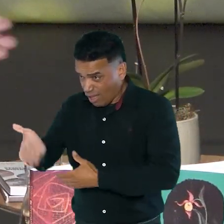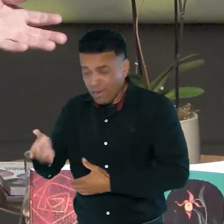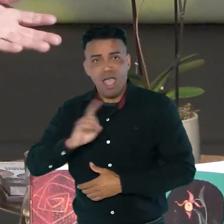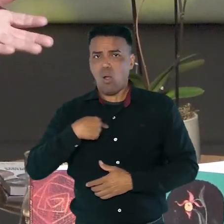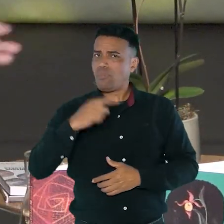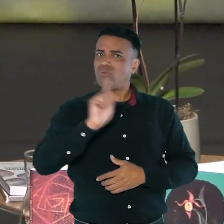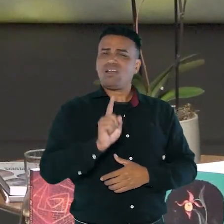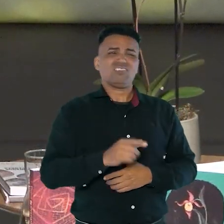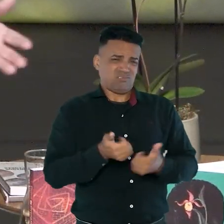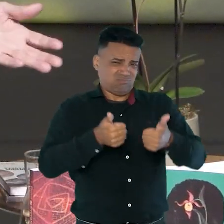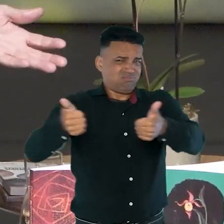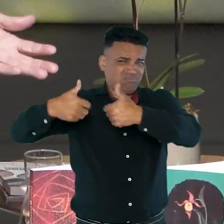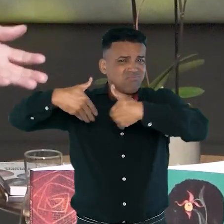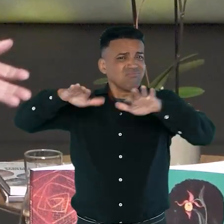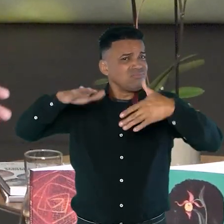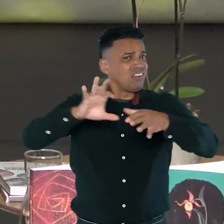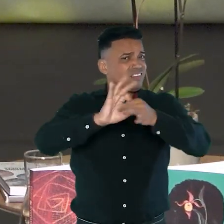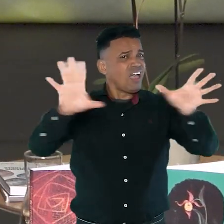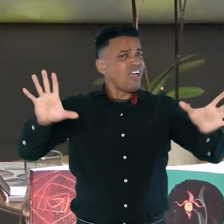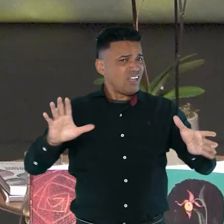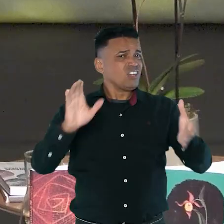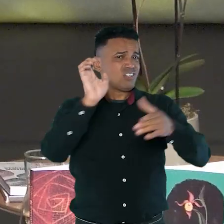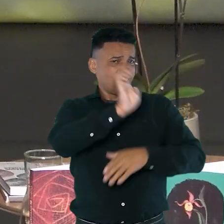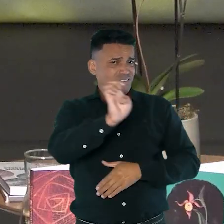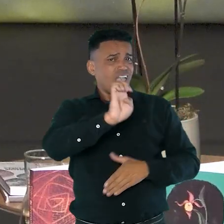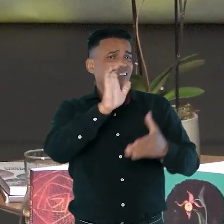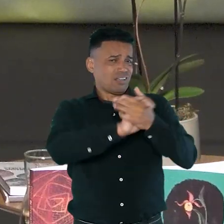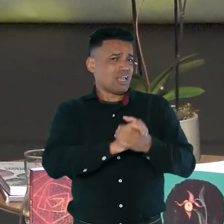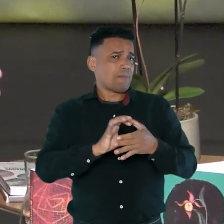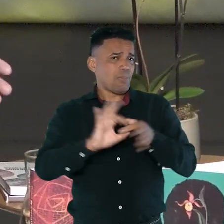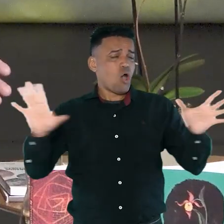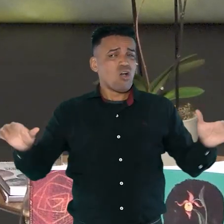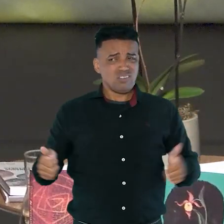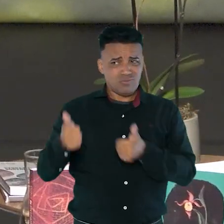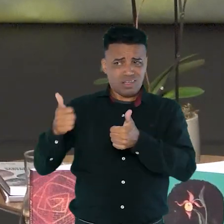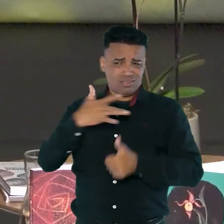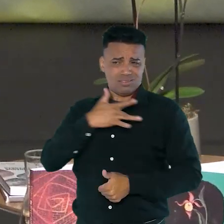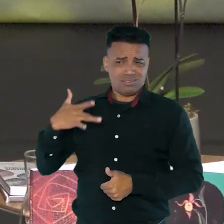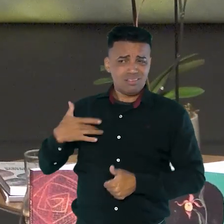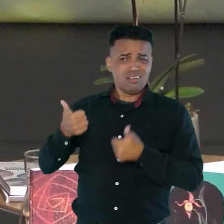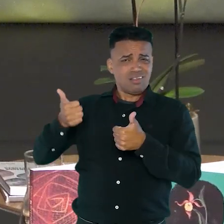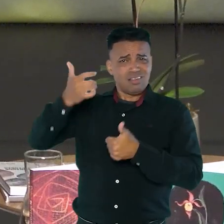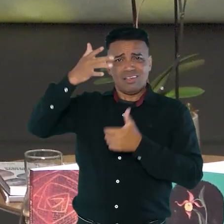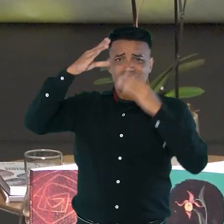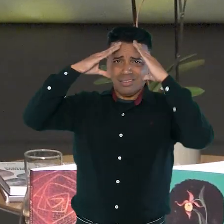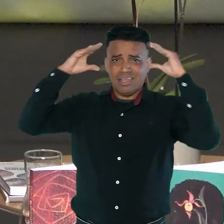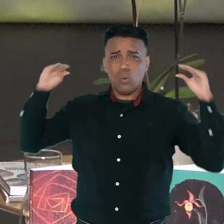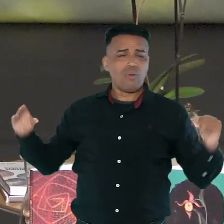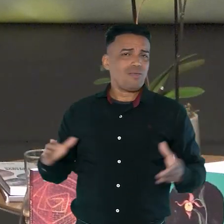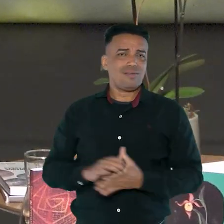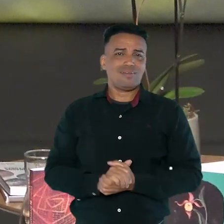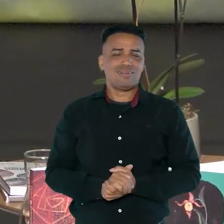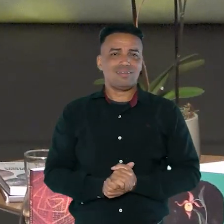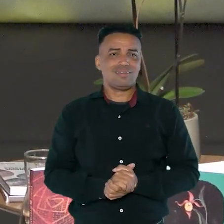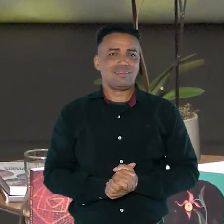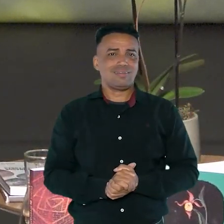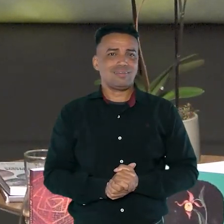Ele falou, não, comigo não. Eu falei, então tá bom, pô. Fica de boa, então. Não é?